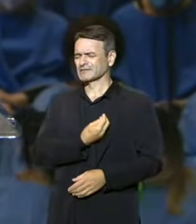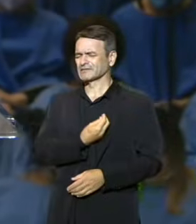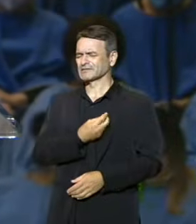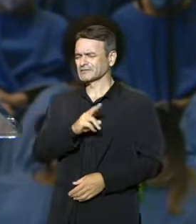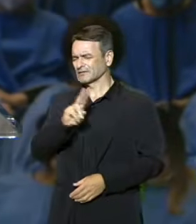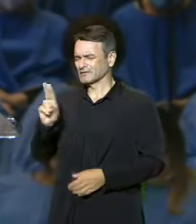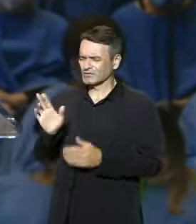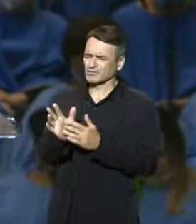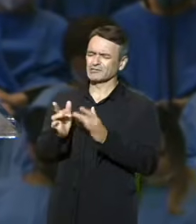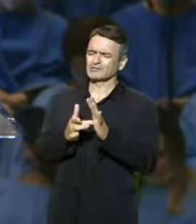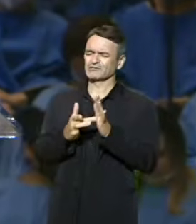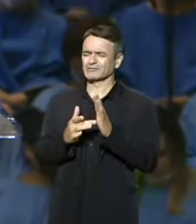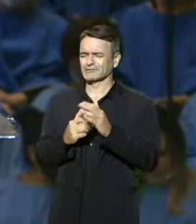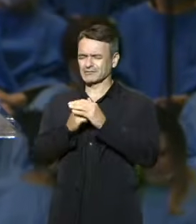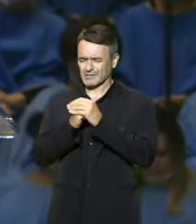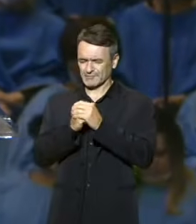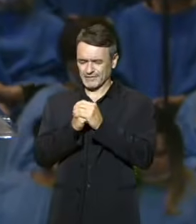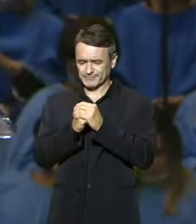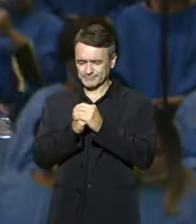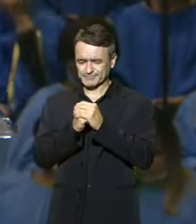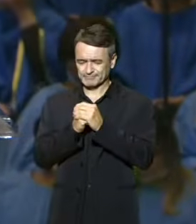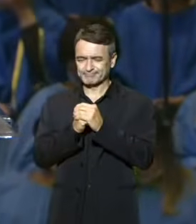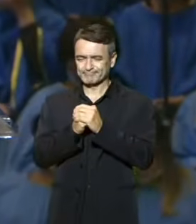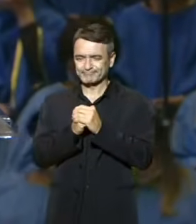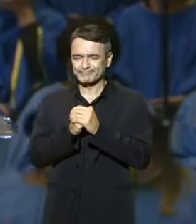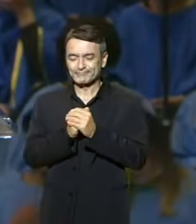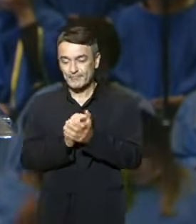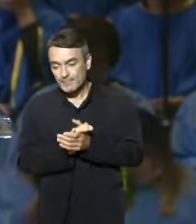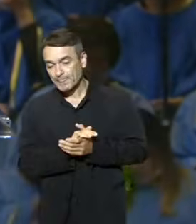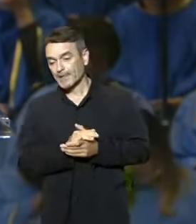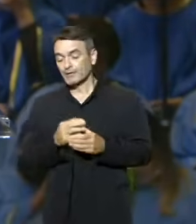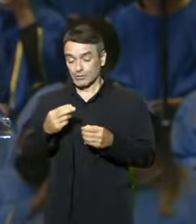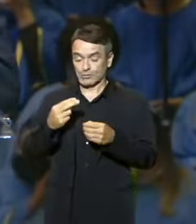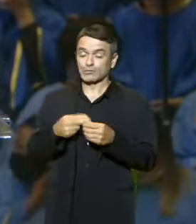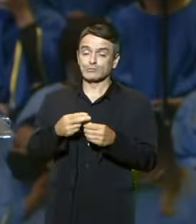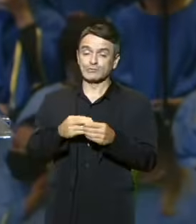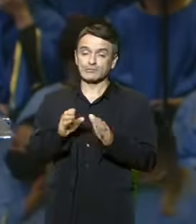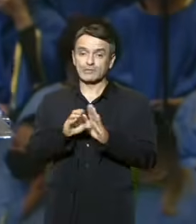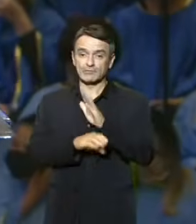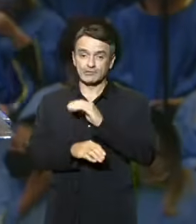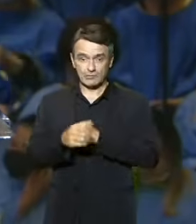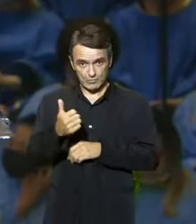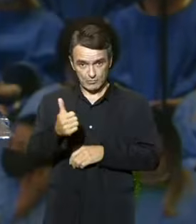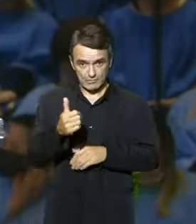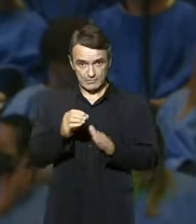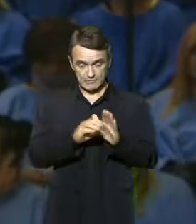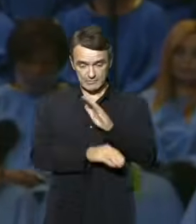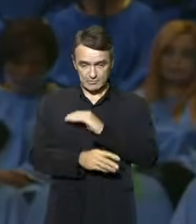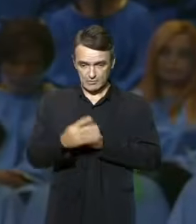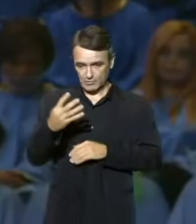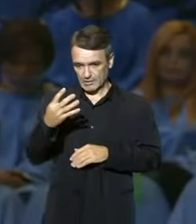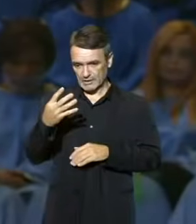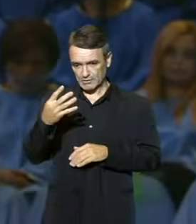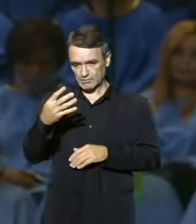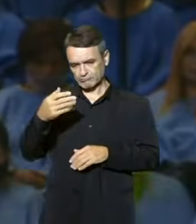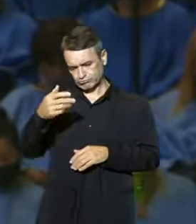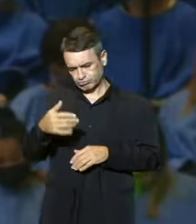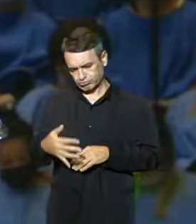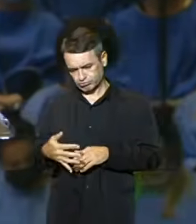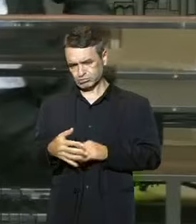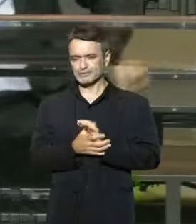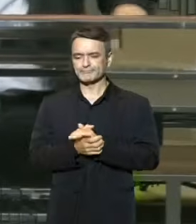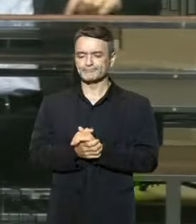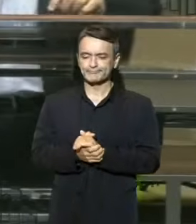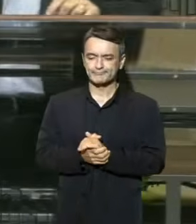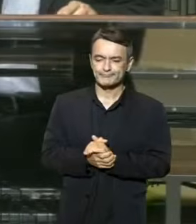Jesus. Amém. Amém, amém. Vamos lá? Números capítulo 11, versículo 4 em diante. O que diz a palavra de Deus?